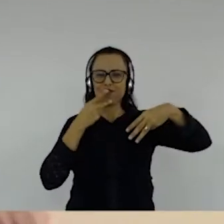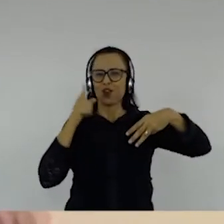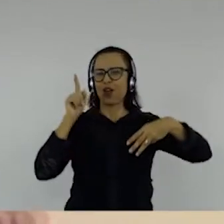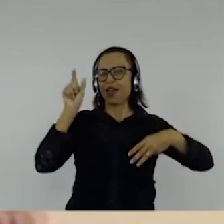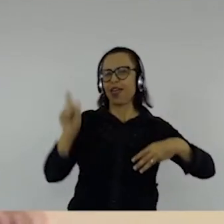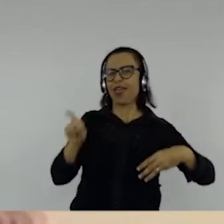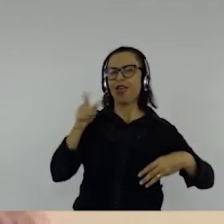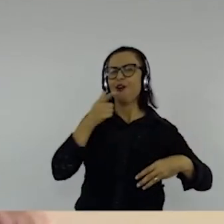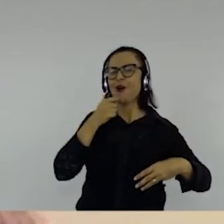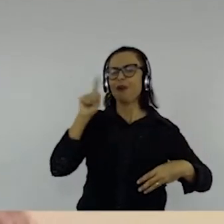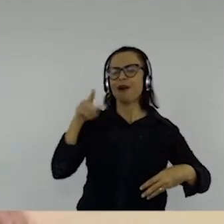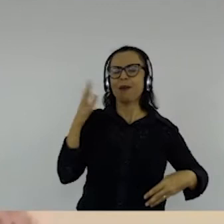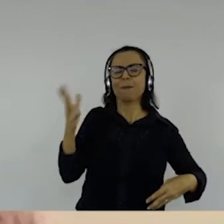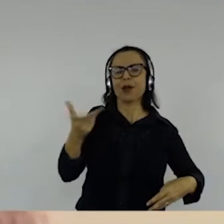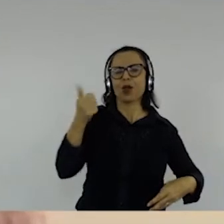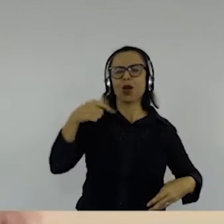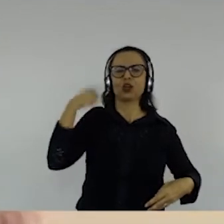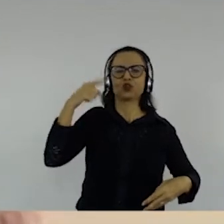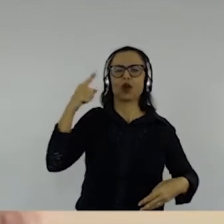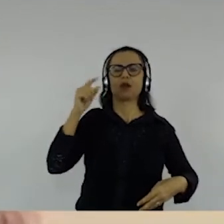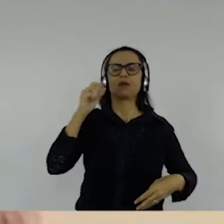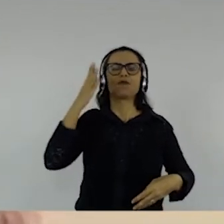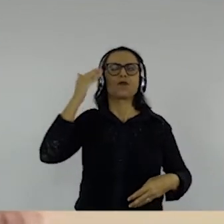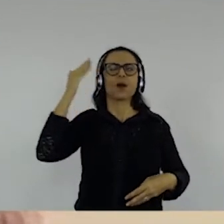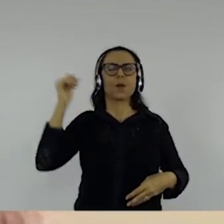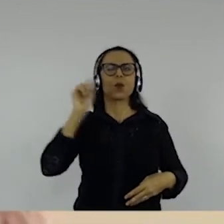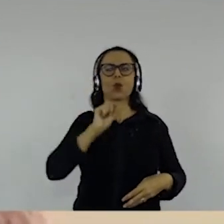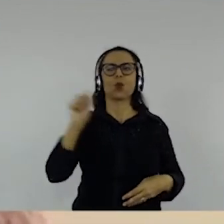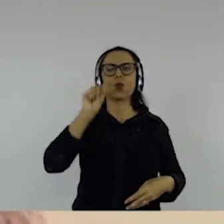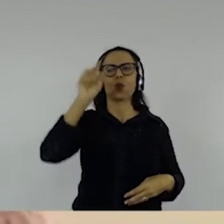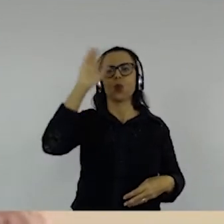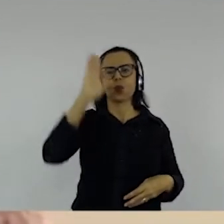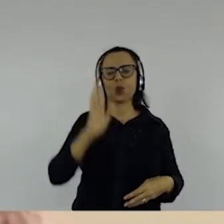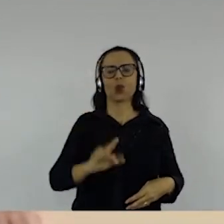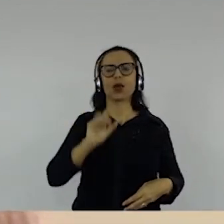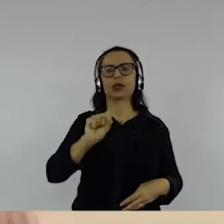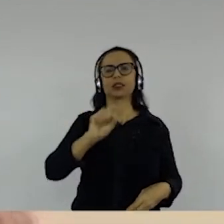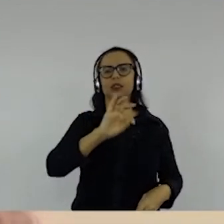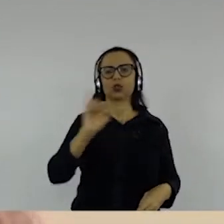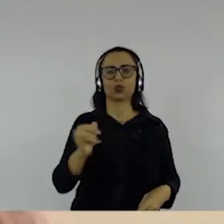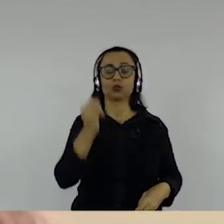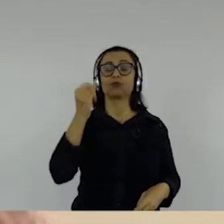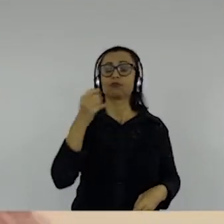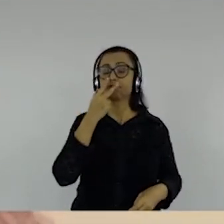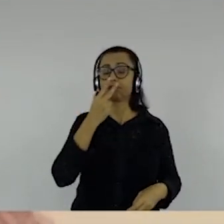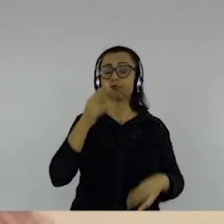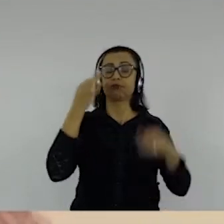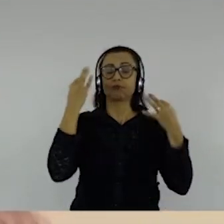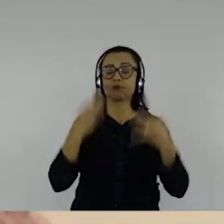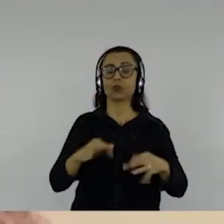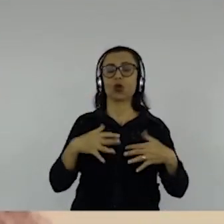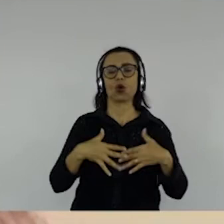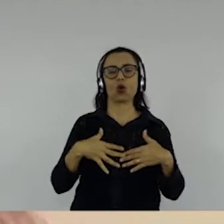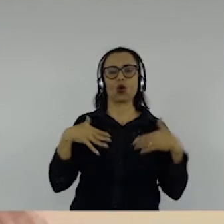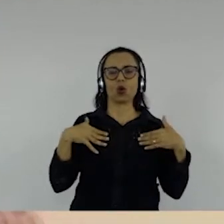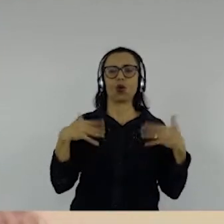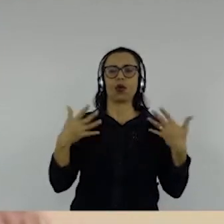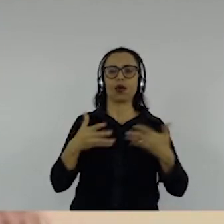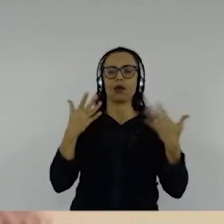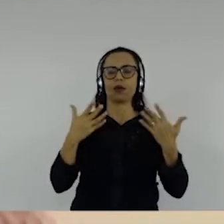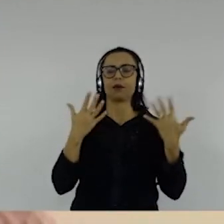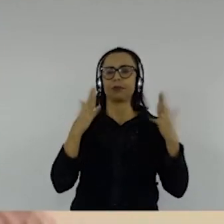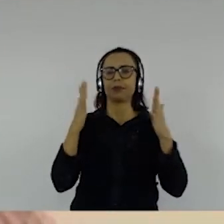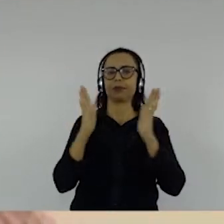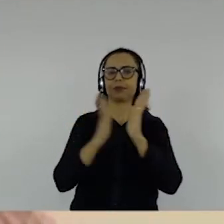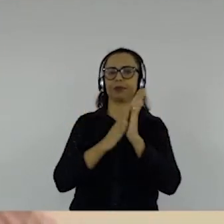melhores advogados que atualmente transitam no Superior Tribunal de Justiça, e dizer que realmente é uma grande honra, uma grande alegria. Eu parabenizo a